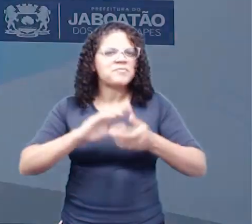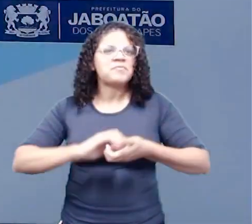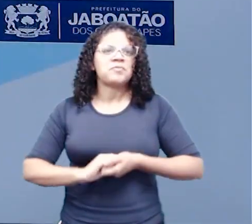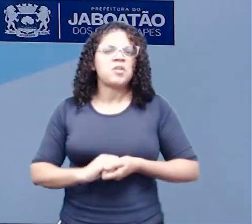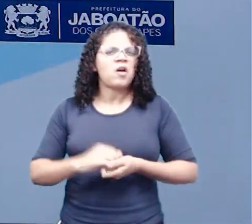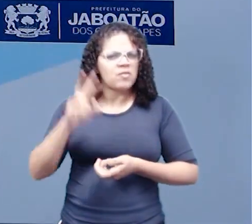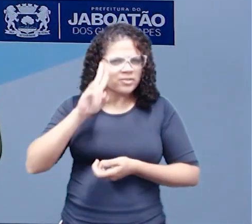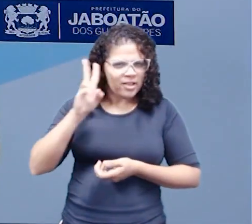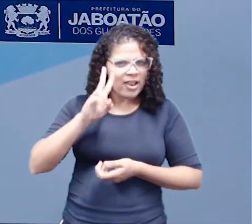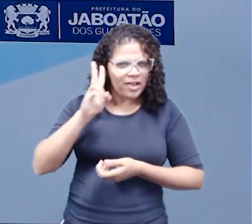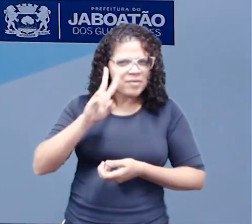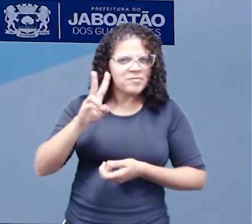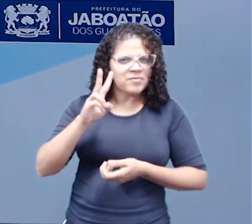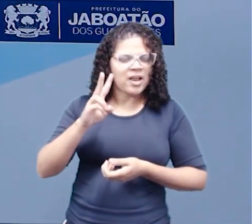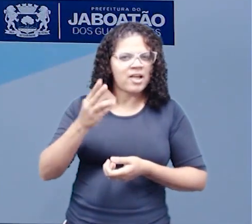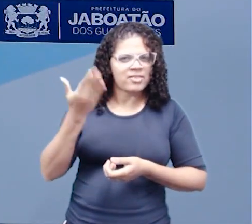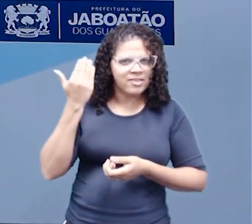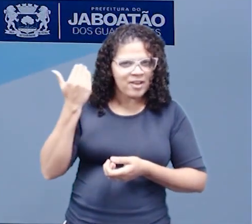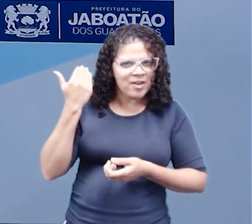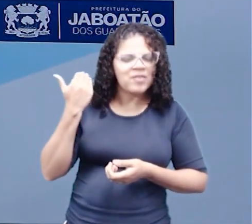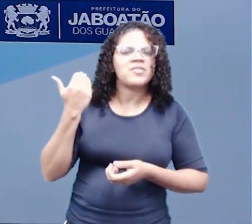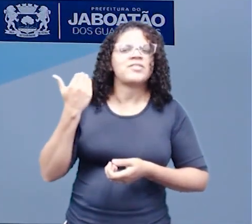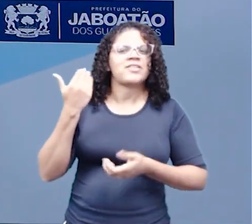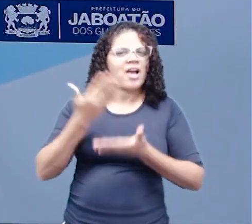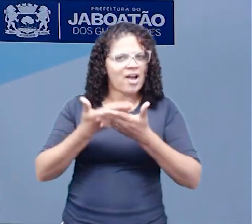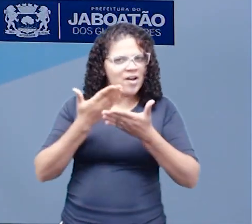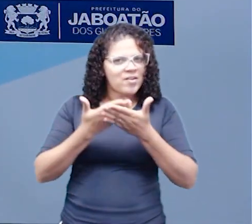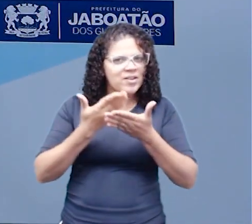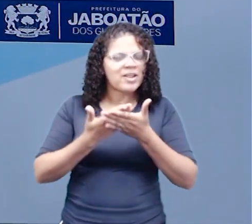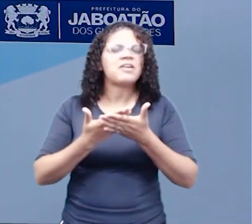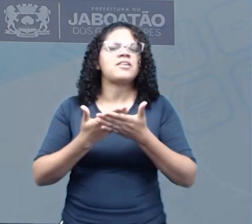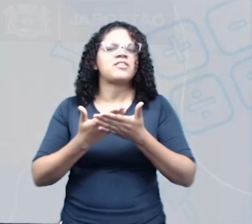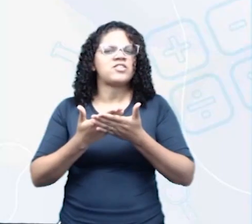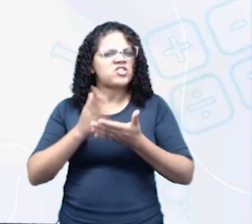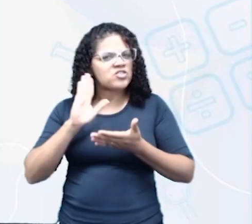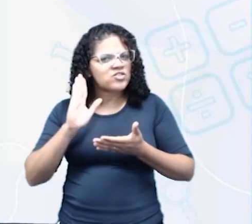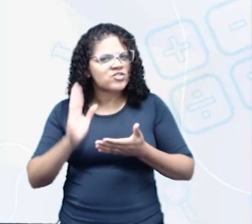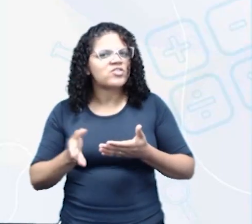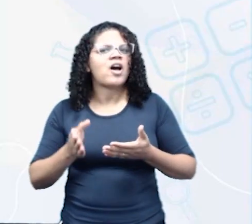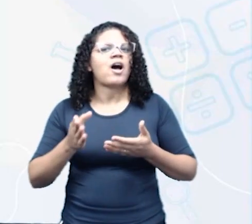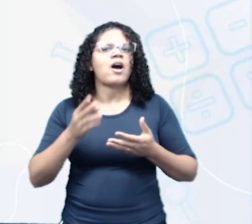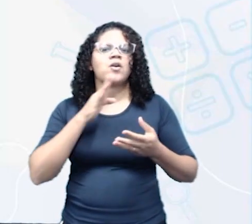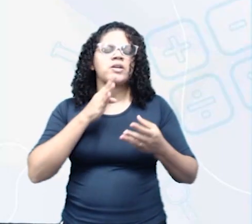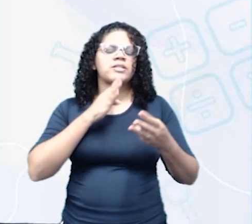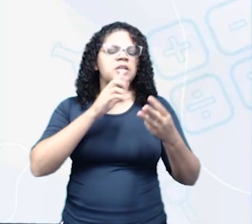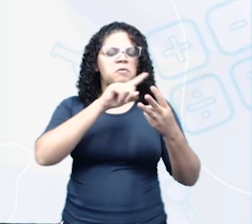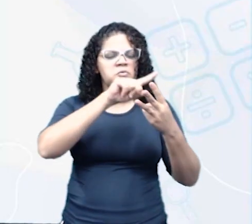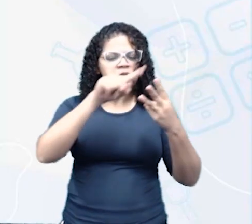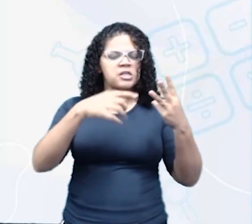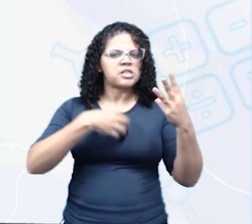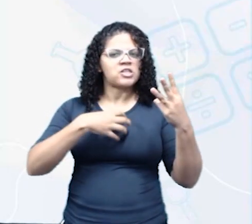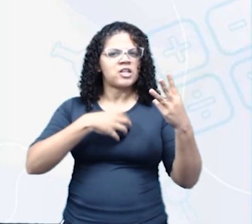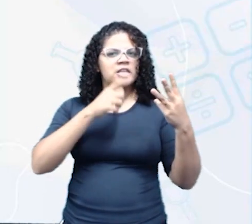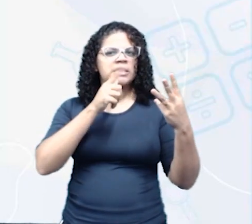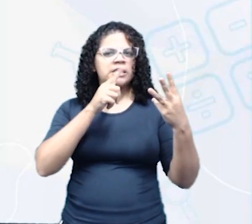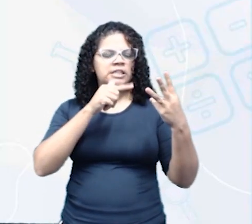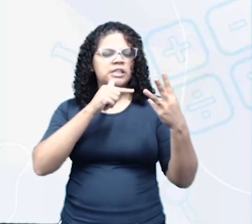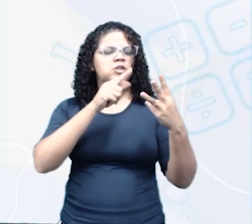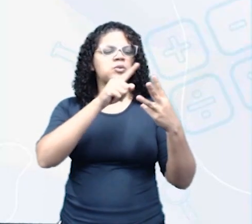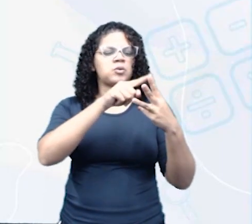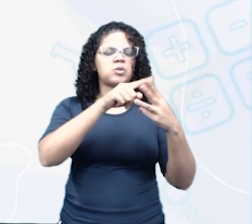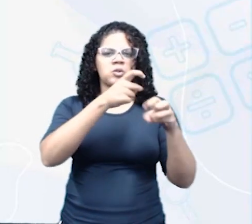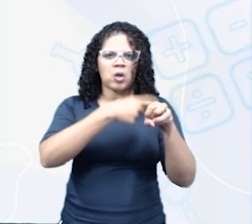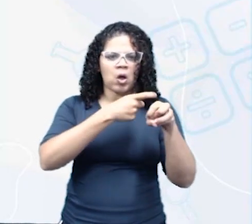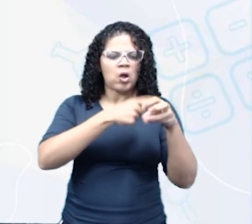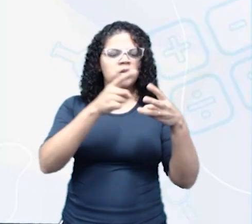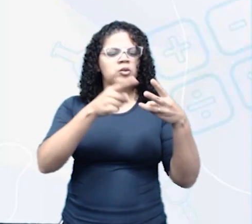aula anterior? Aqui a gente tem os 4 estados físicos que a gente já conhece, sólido, líquido, gasoso e plasma,